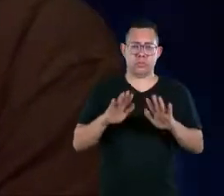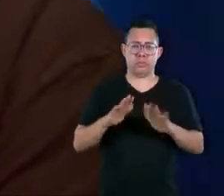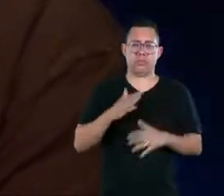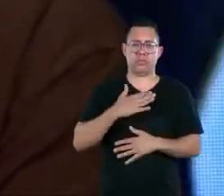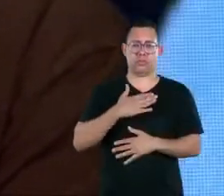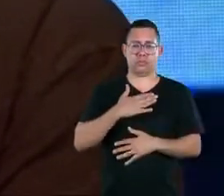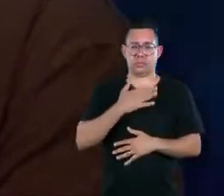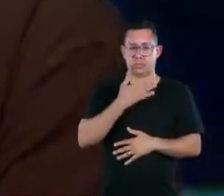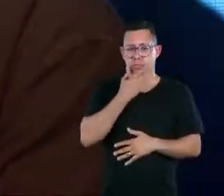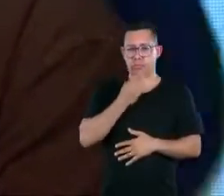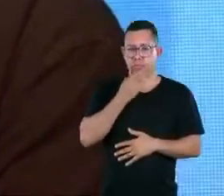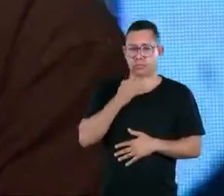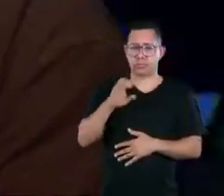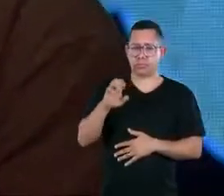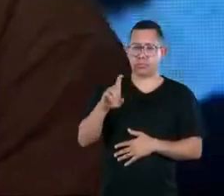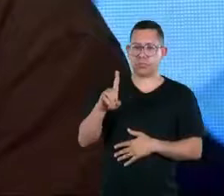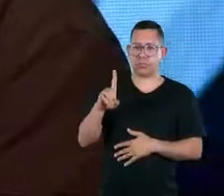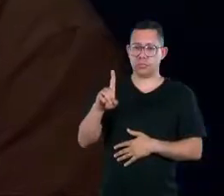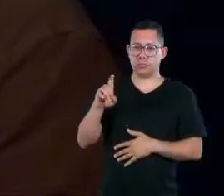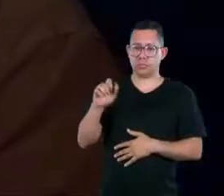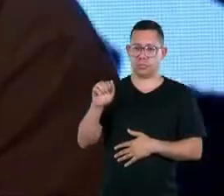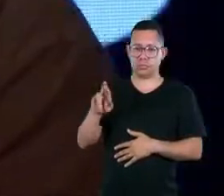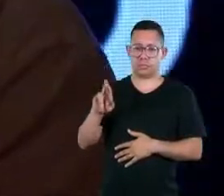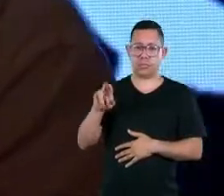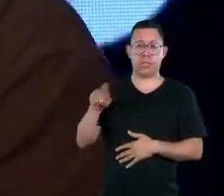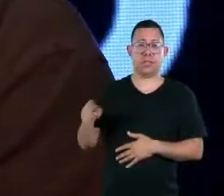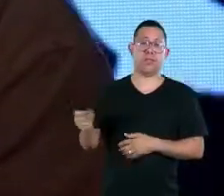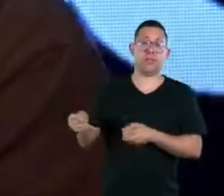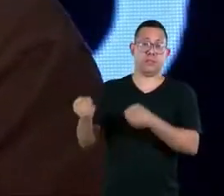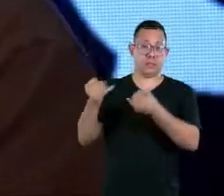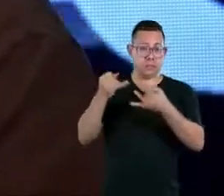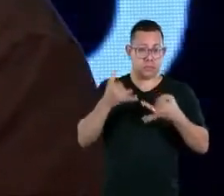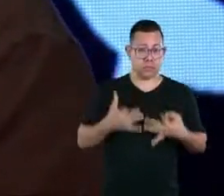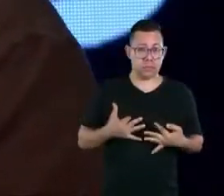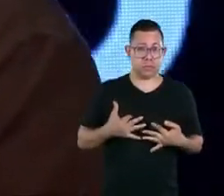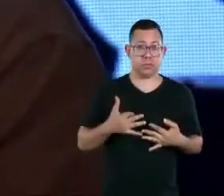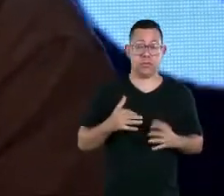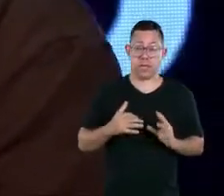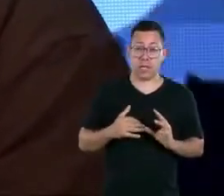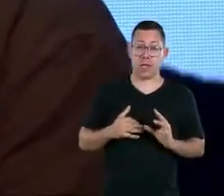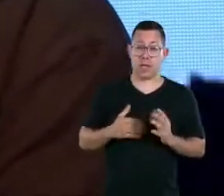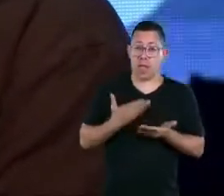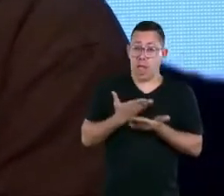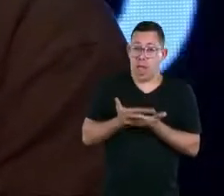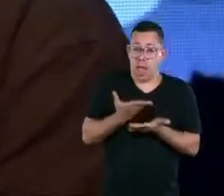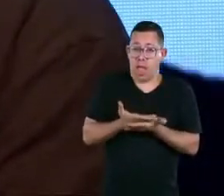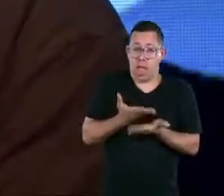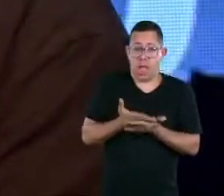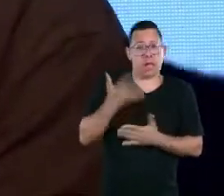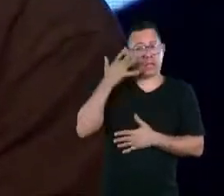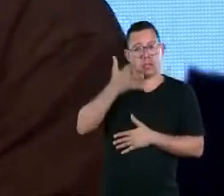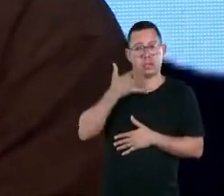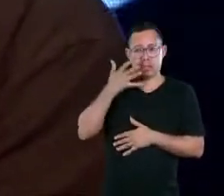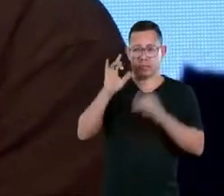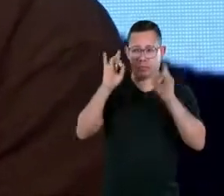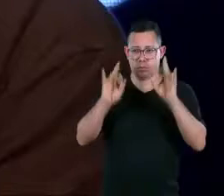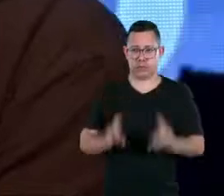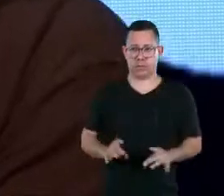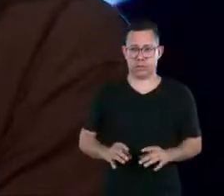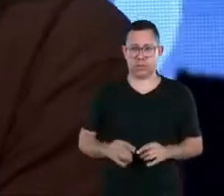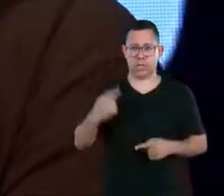Morin diz que a gente não deve partir de um lugar, isso é uma espécie de aula, vocês vão ver uma aula, palestra,